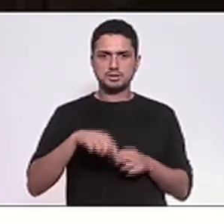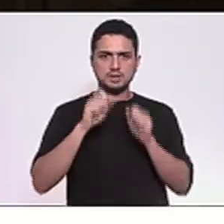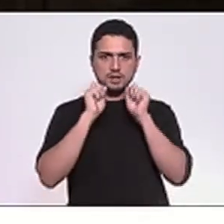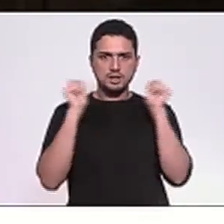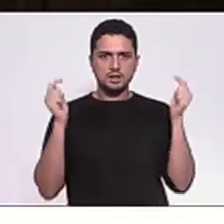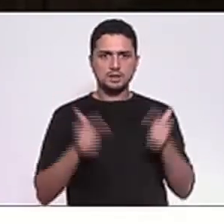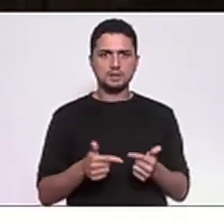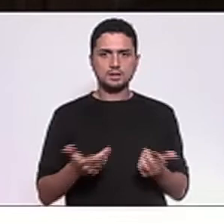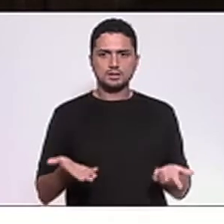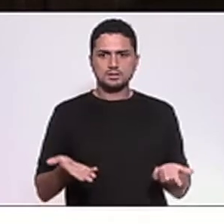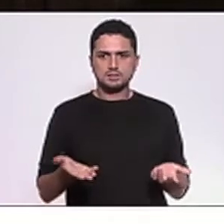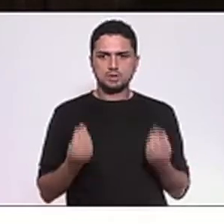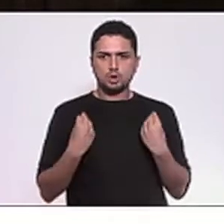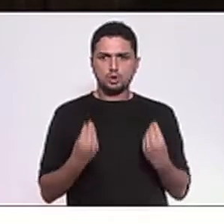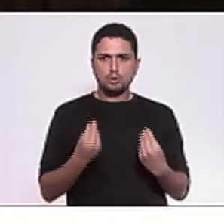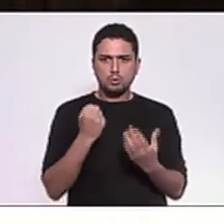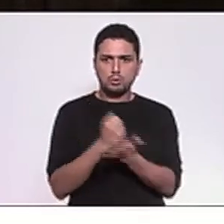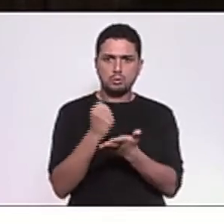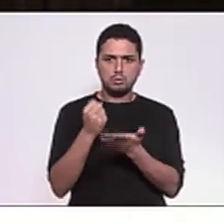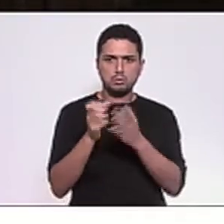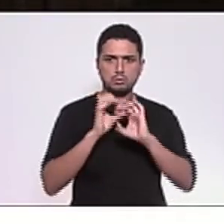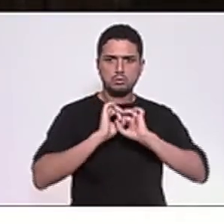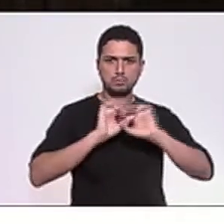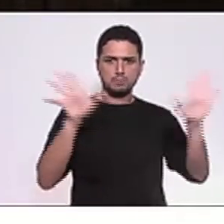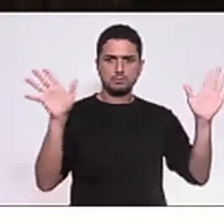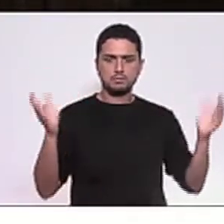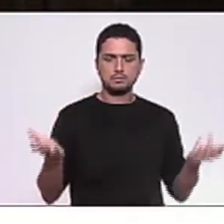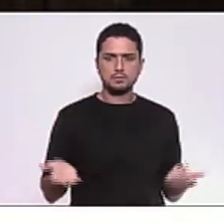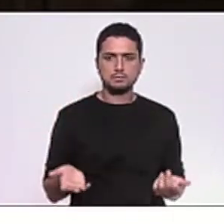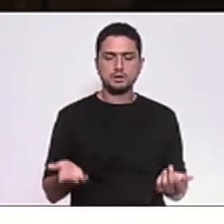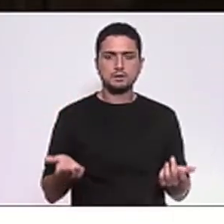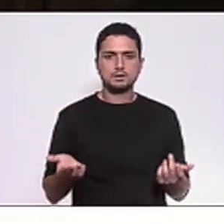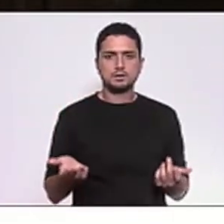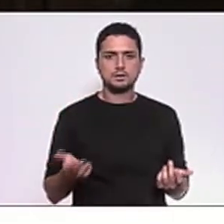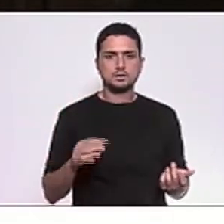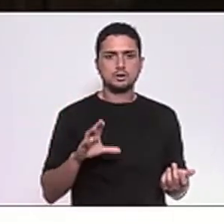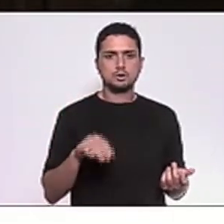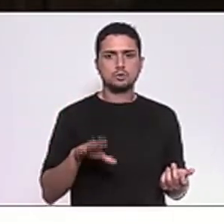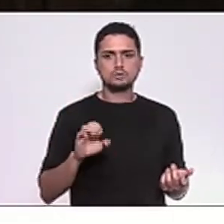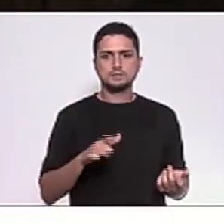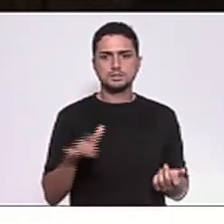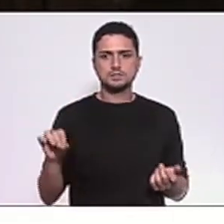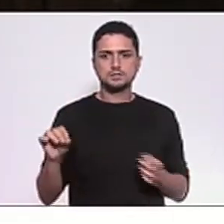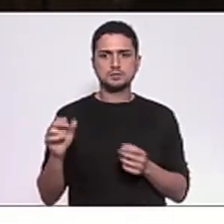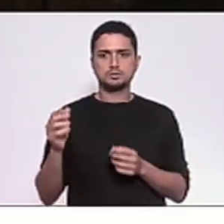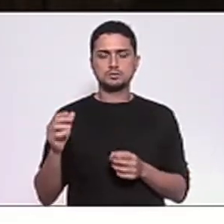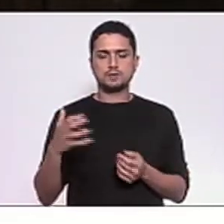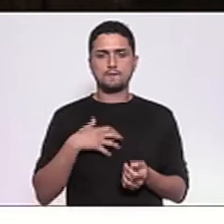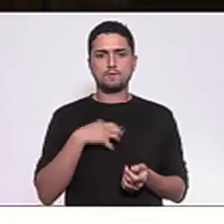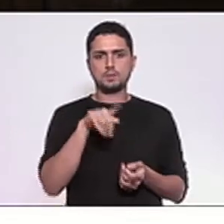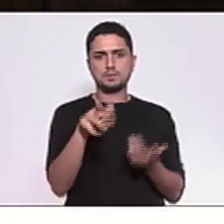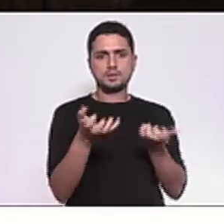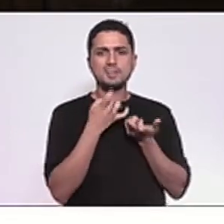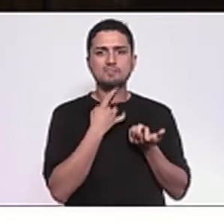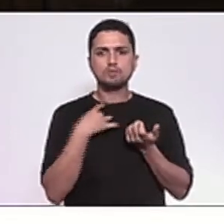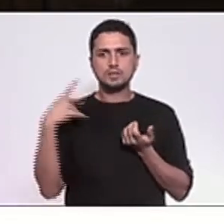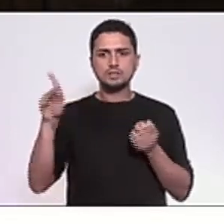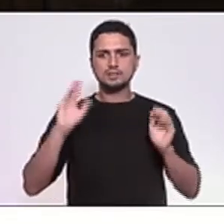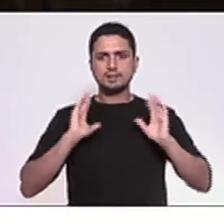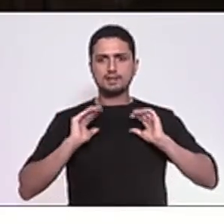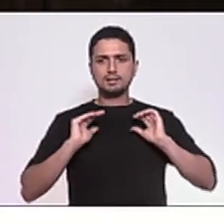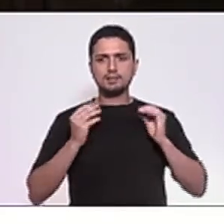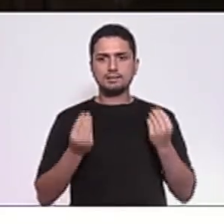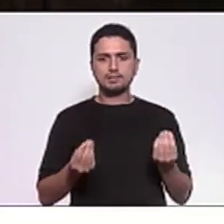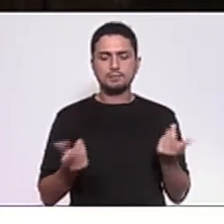casa carta branca para ele ter as concessões da maneira que ele quiser e com a forma que ele